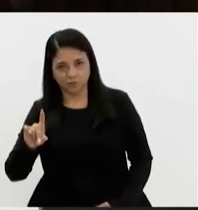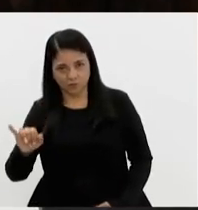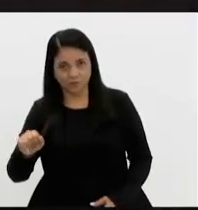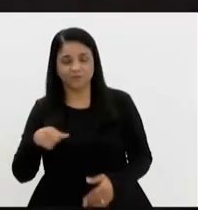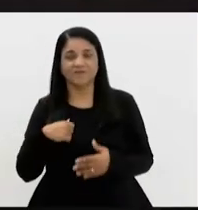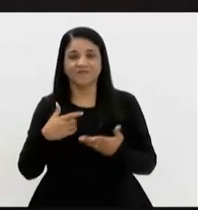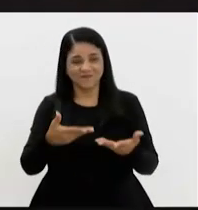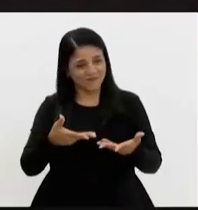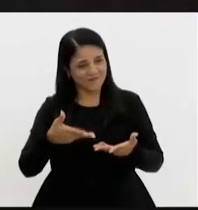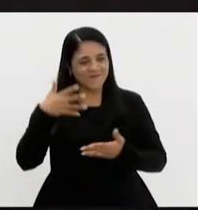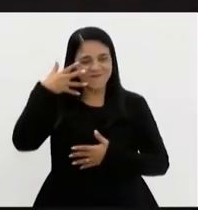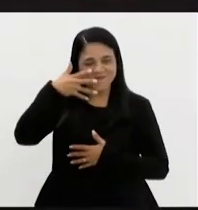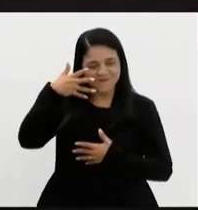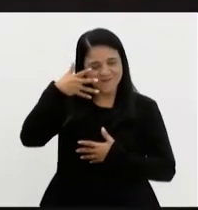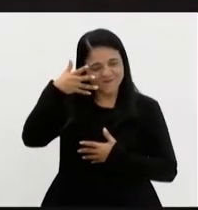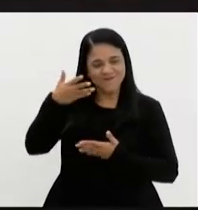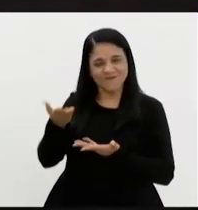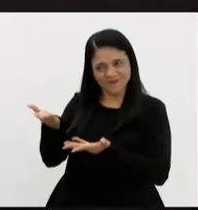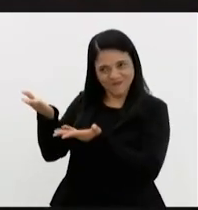senhora está com a